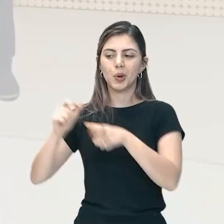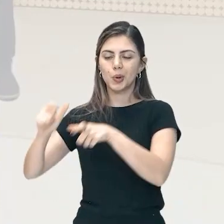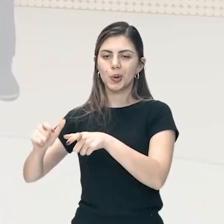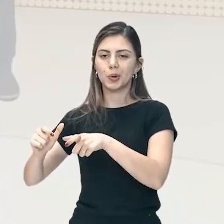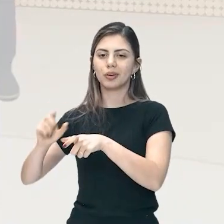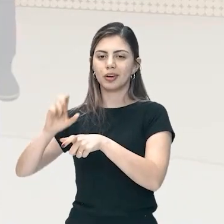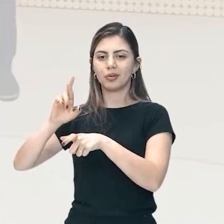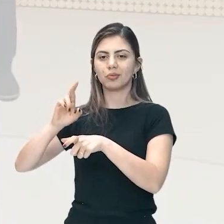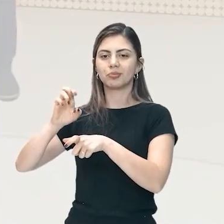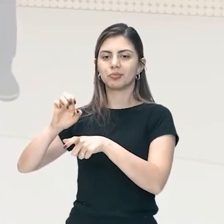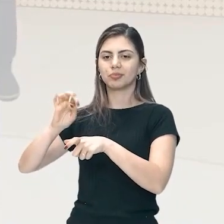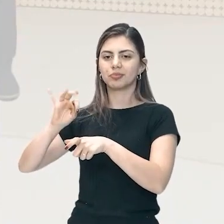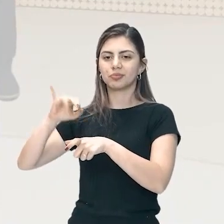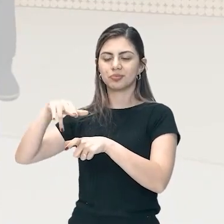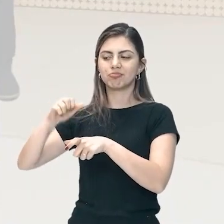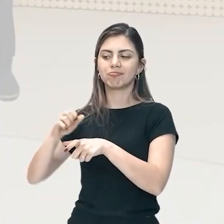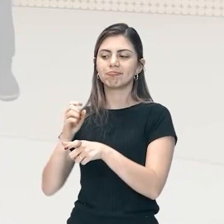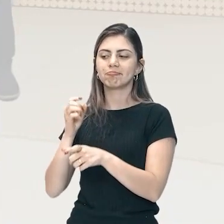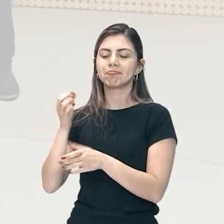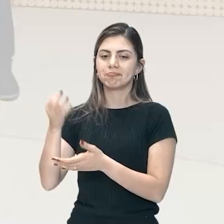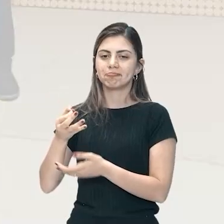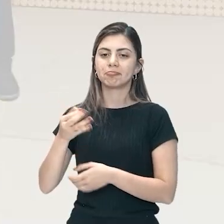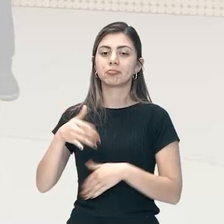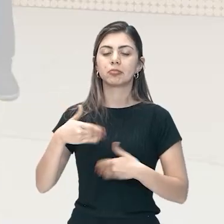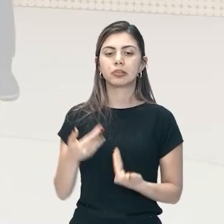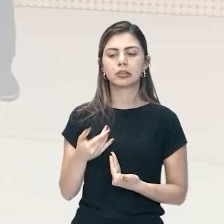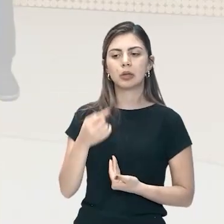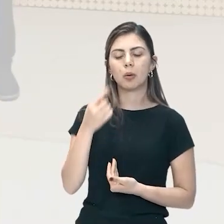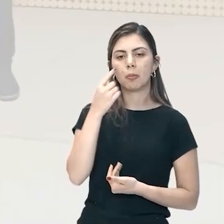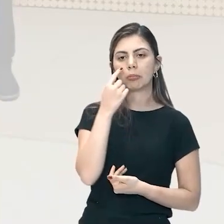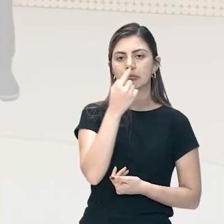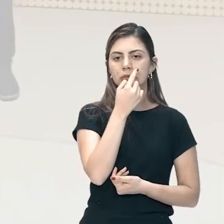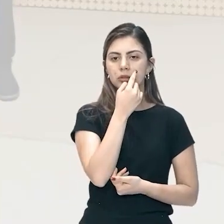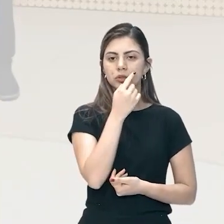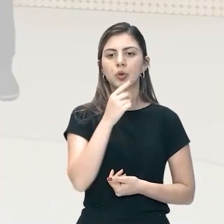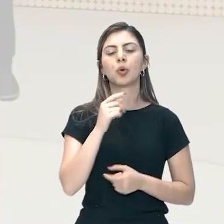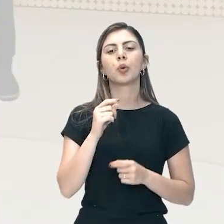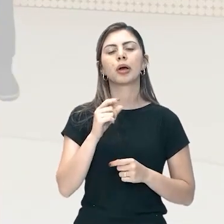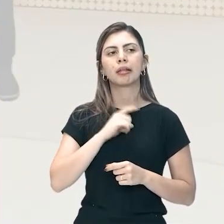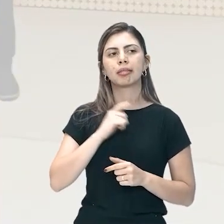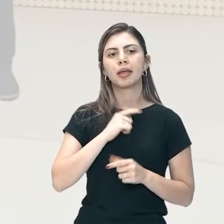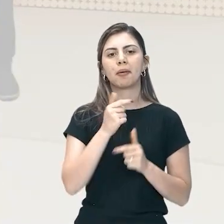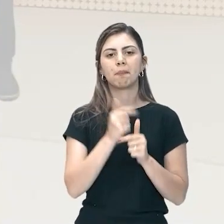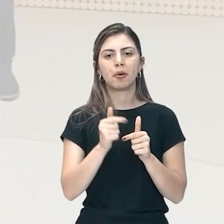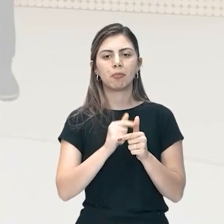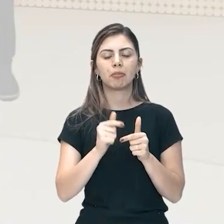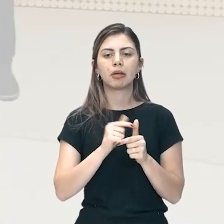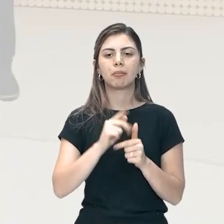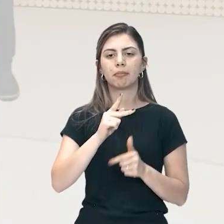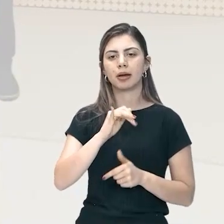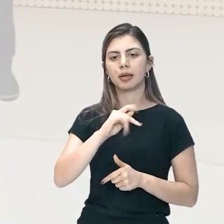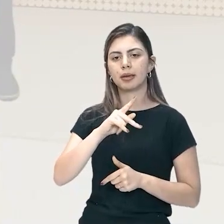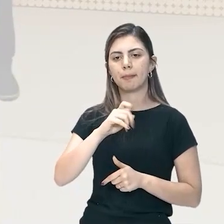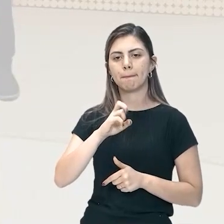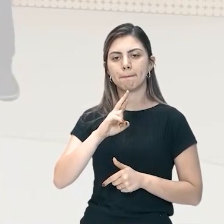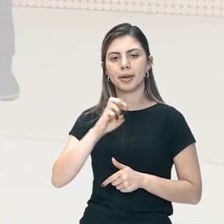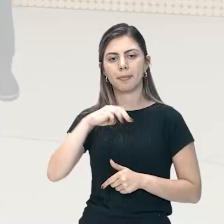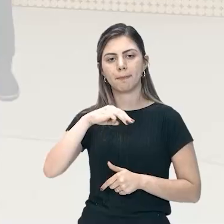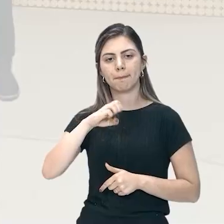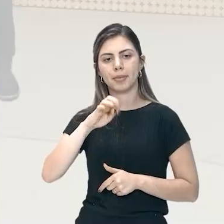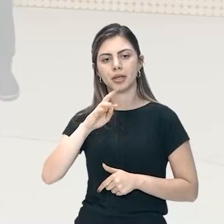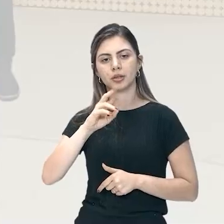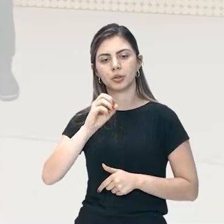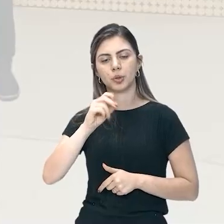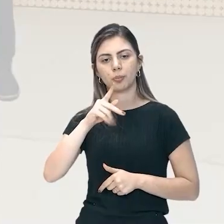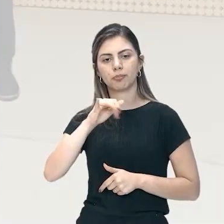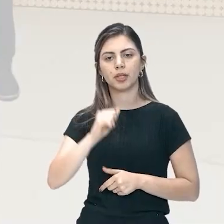Perfeito. Então, o olho do hipermétrope, ele funciona assim, ó. O raio